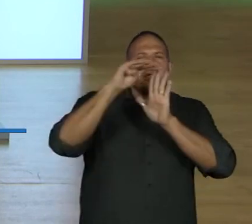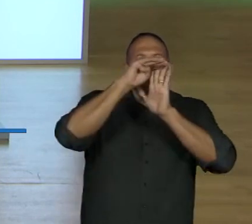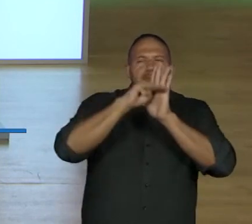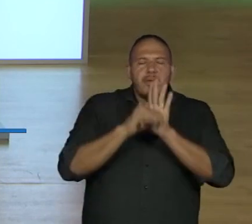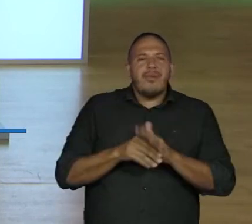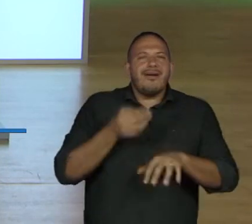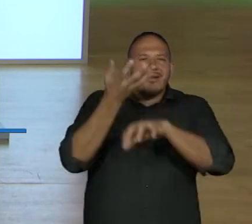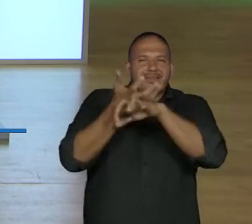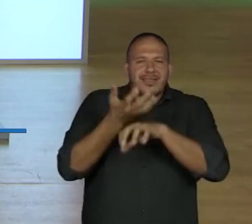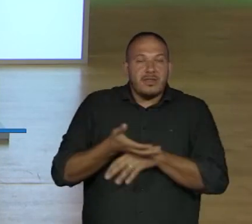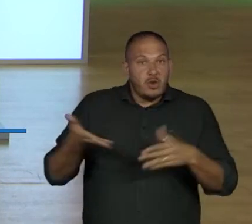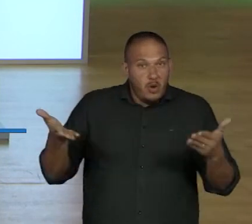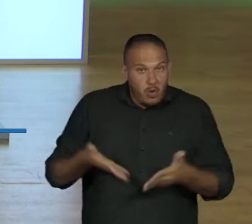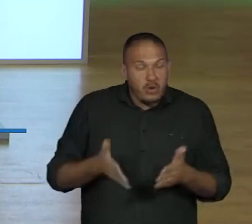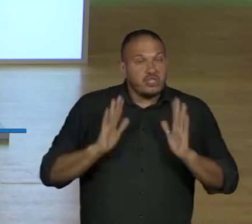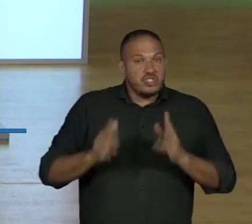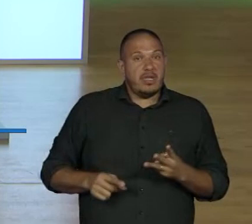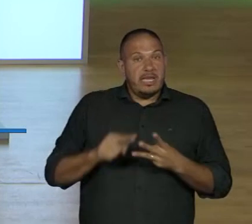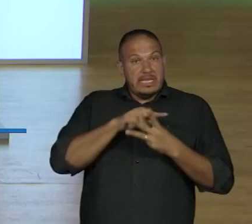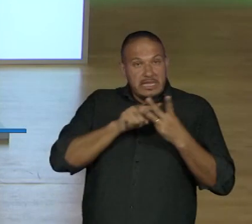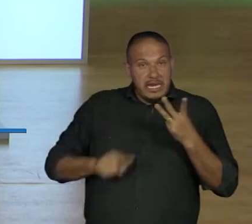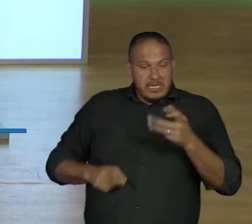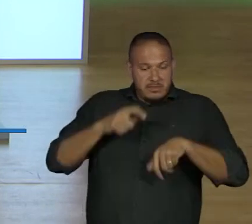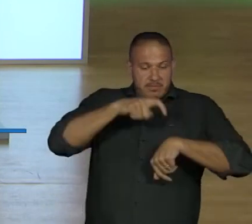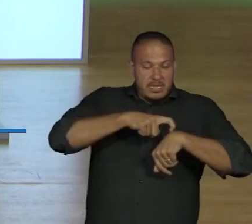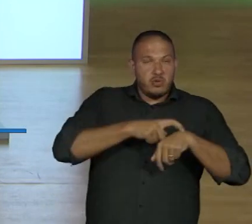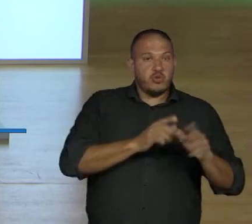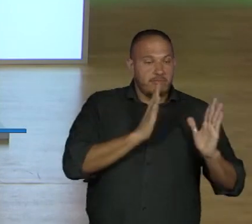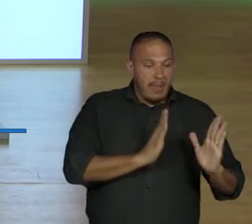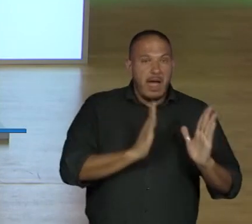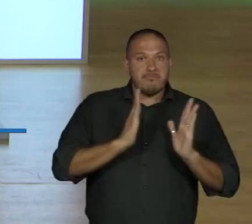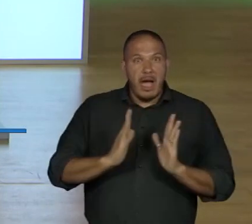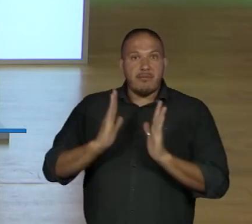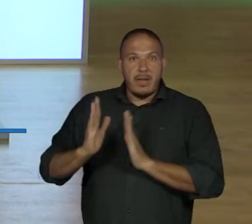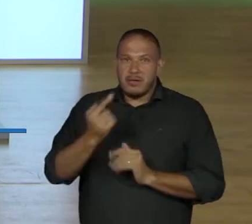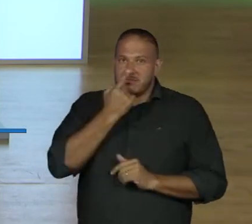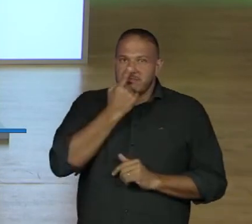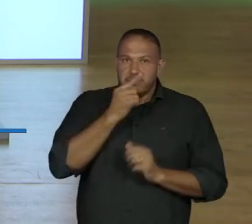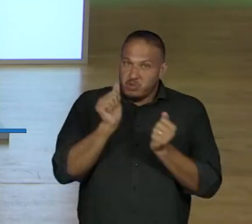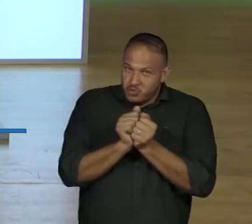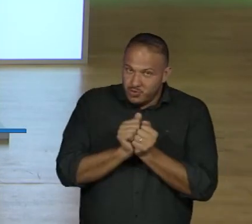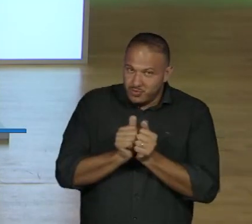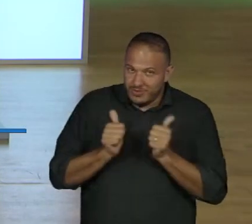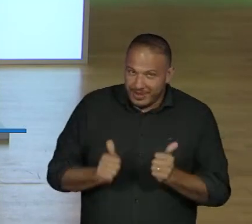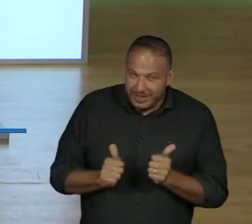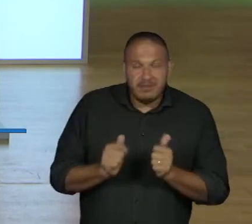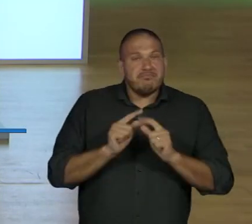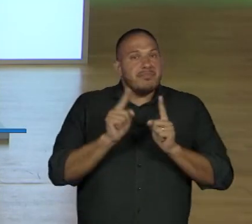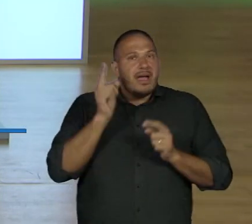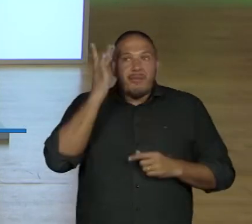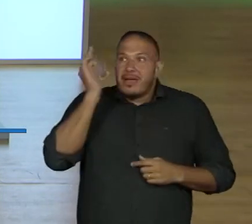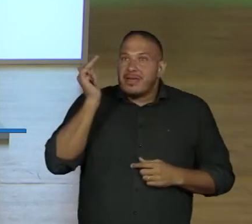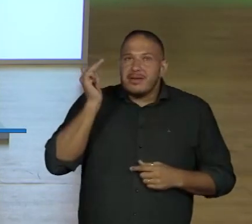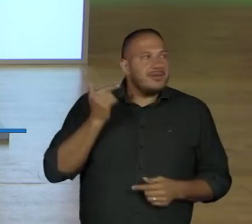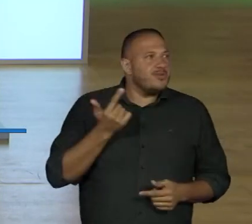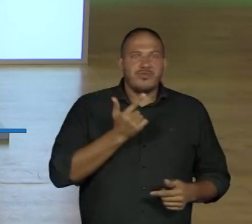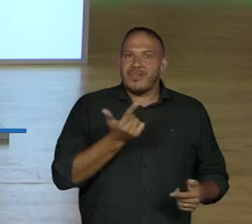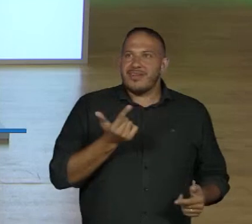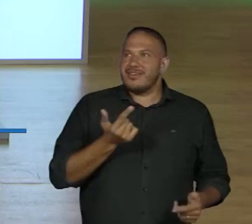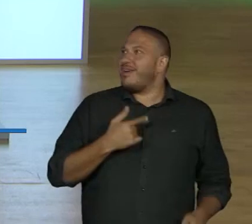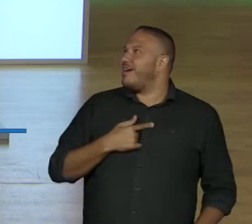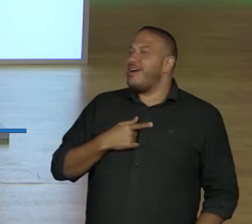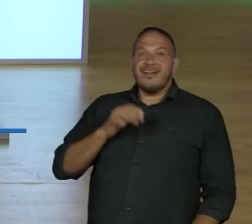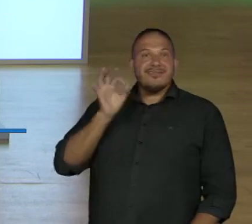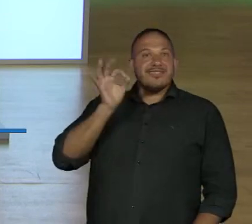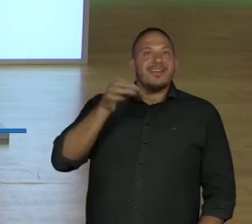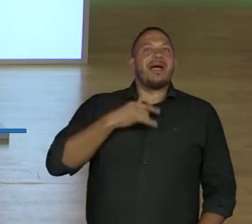gente vai passar 3 momentos juntos, tá, turminha? 3 momentos juntos. E amanhã não tem, né? Amanhã não tem